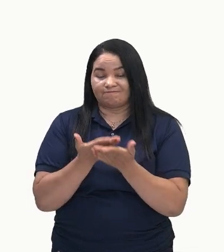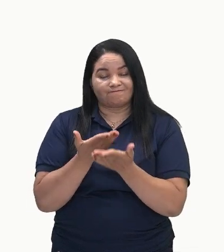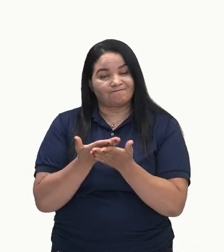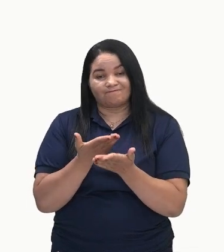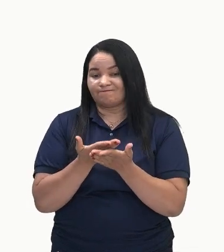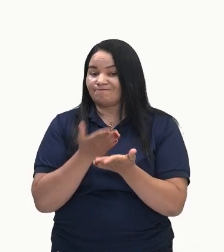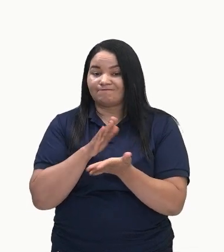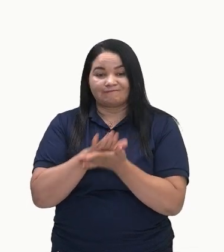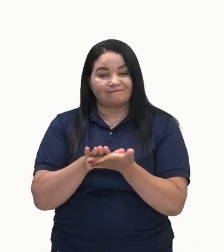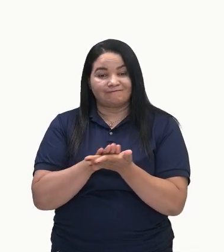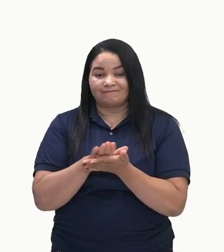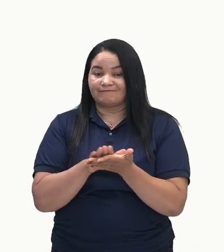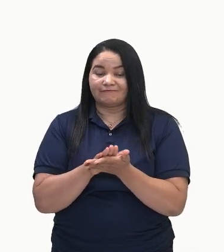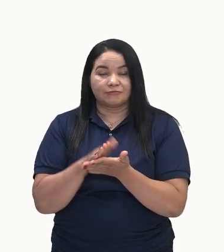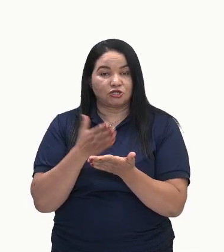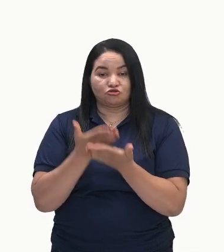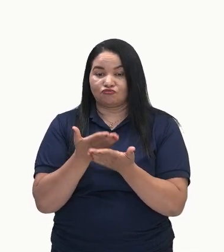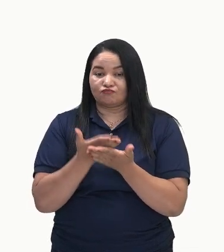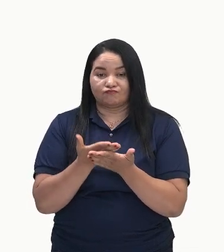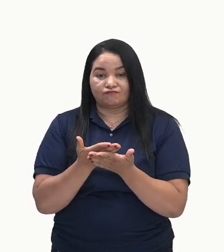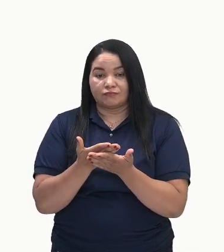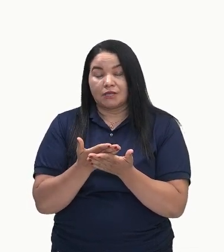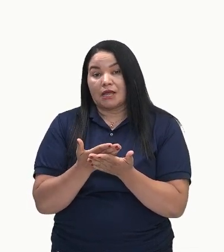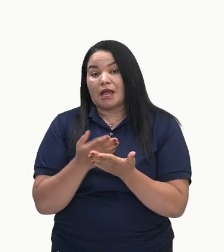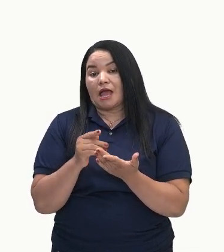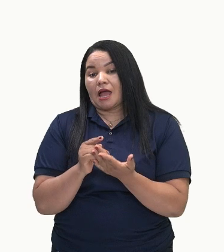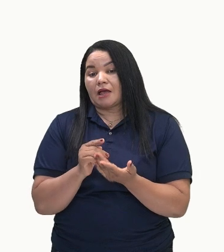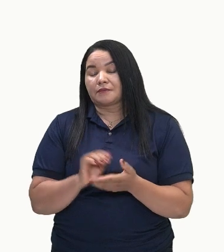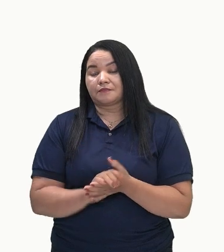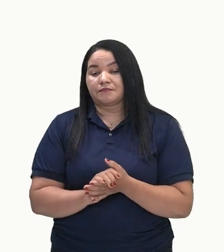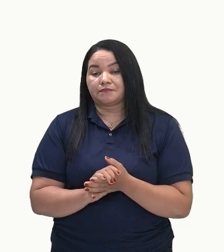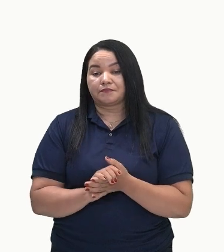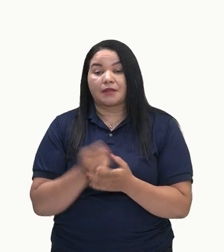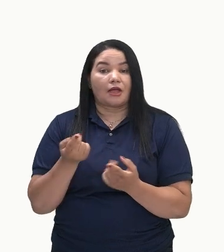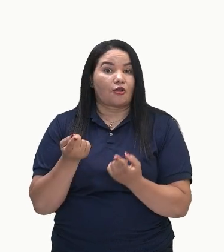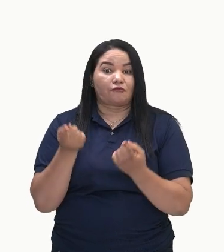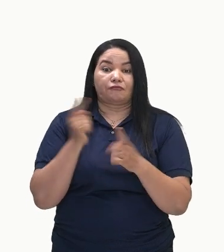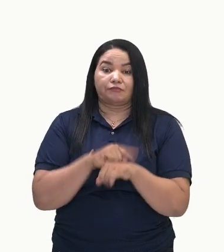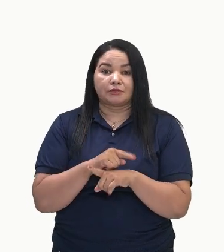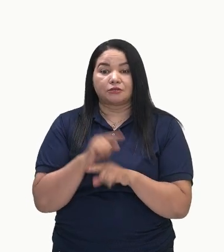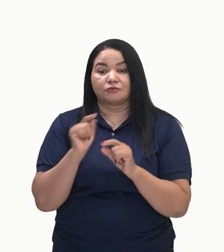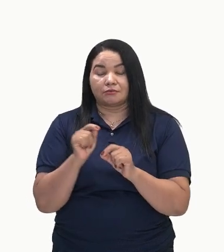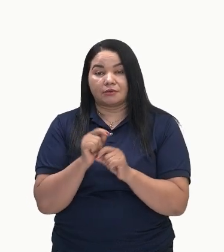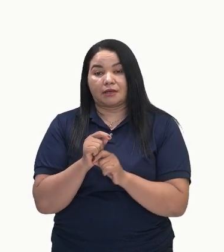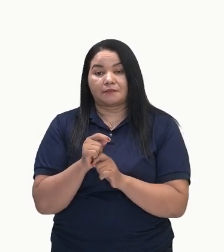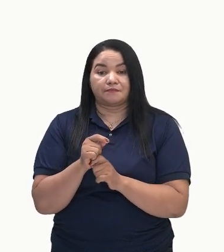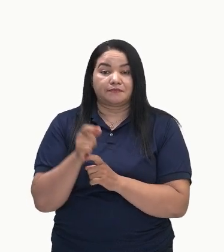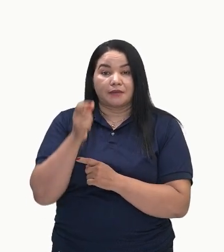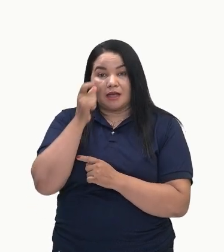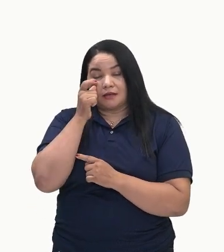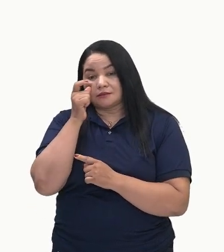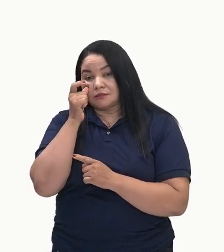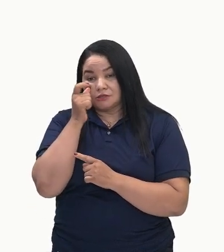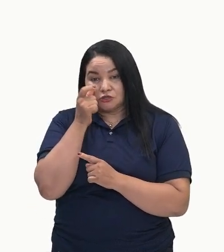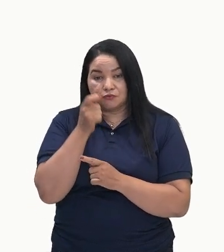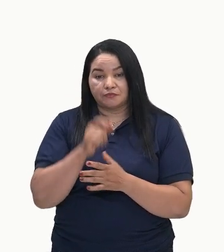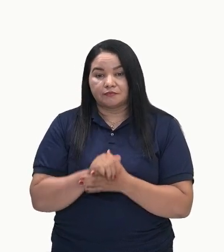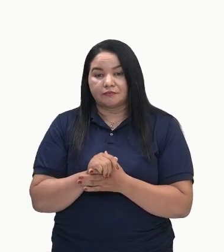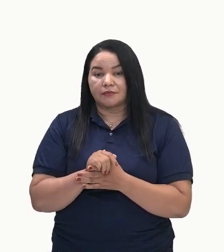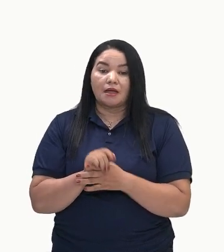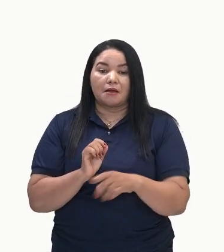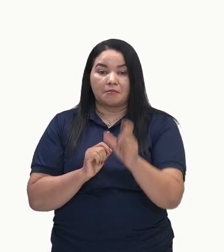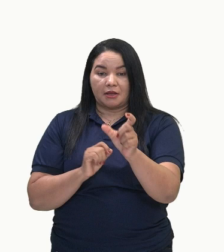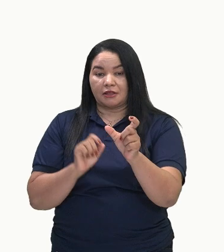Ele não estudou. Em vez disso, em lugar, né, disso, em vez disso, a palavra instead, a sua tradução